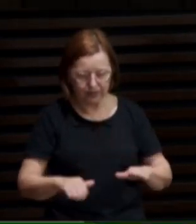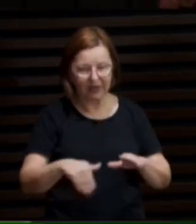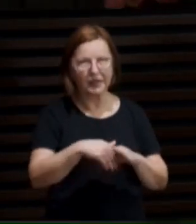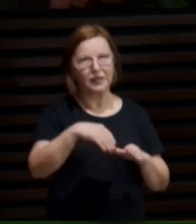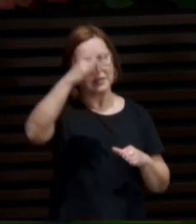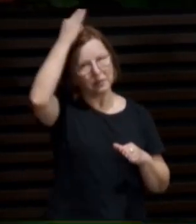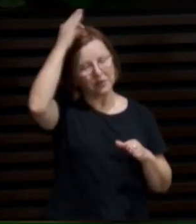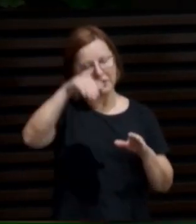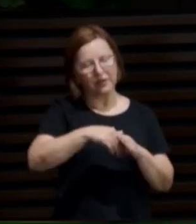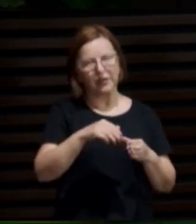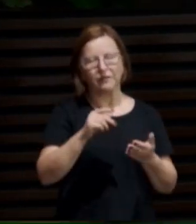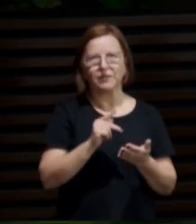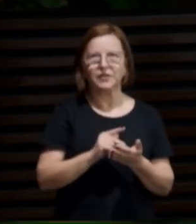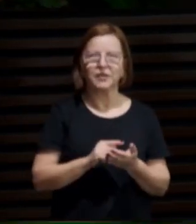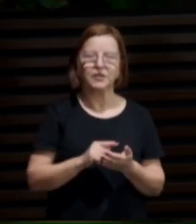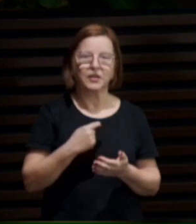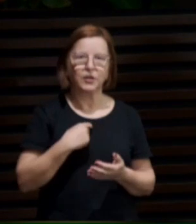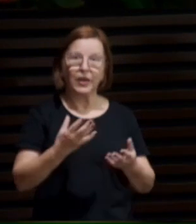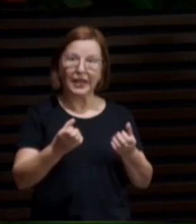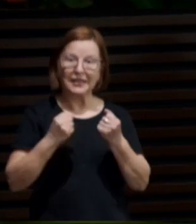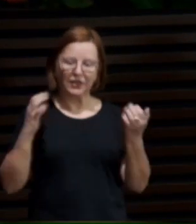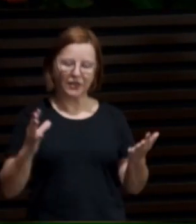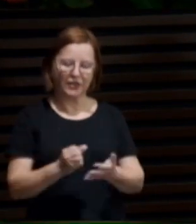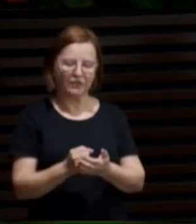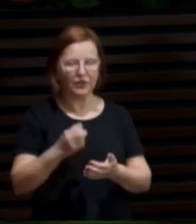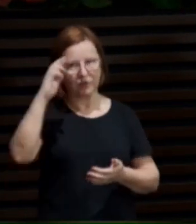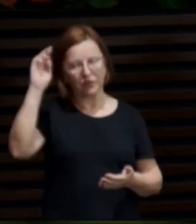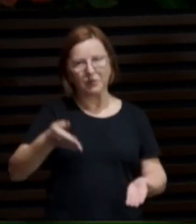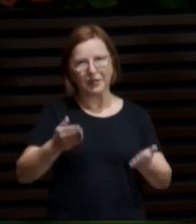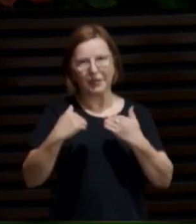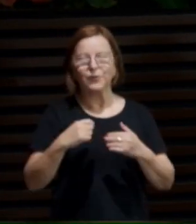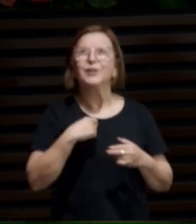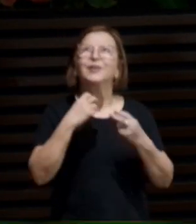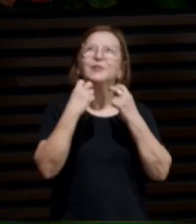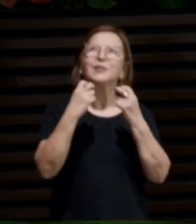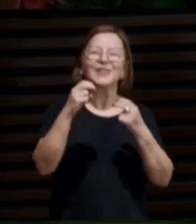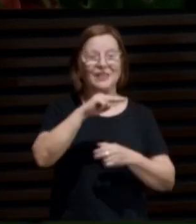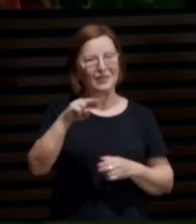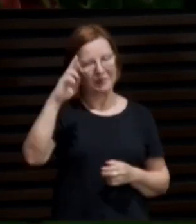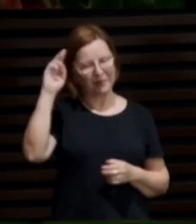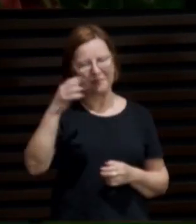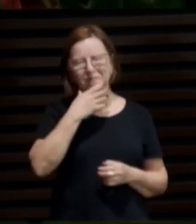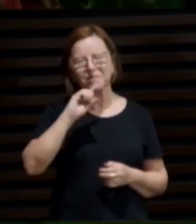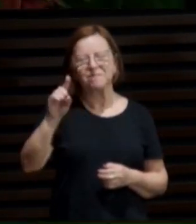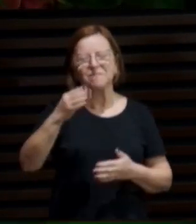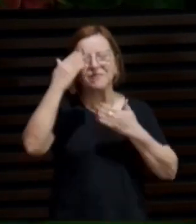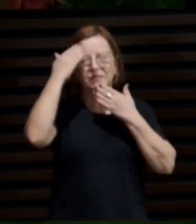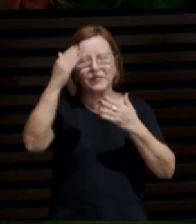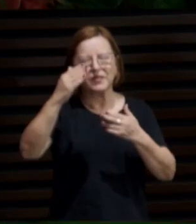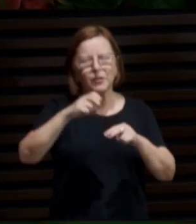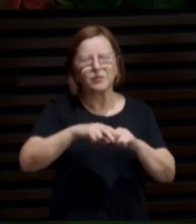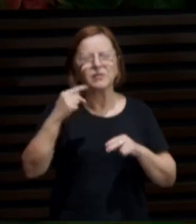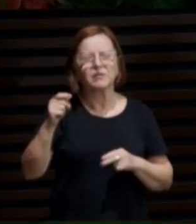Eu tomarei o cálice da salvação, aquilo que o Senhor me deu, e eu vou invocar o nome do Senhor. Pai, nós te agradecemos por tua